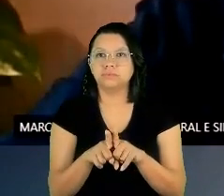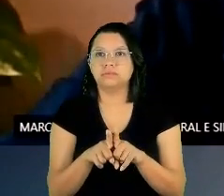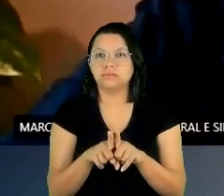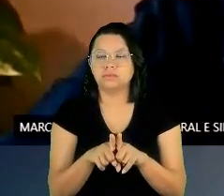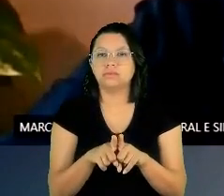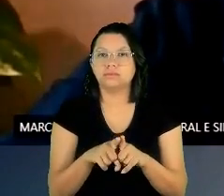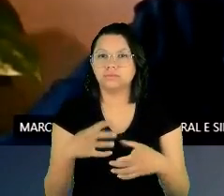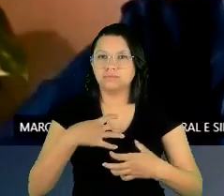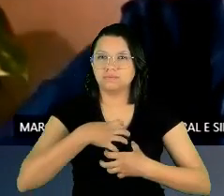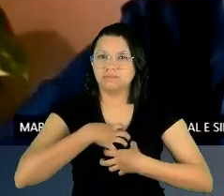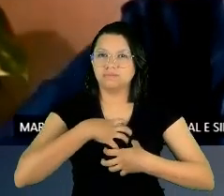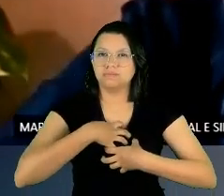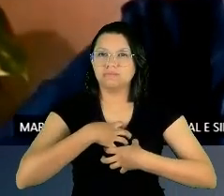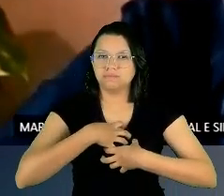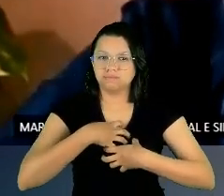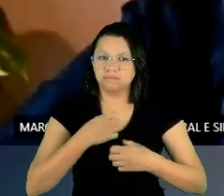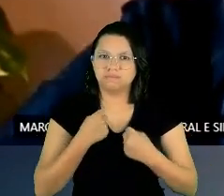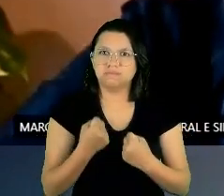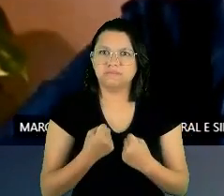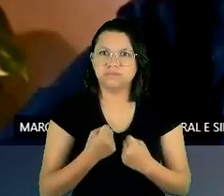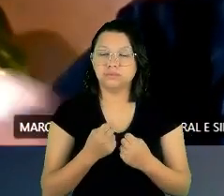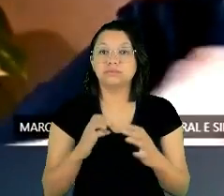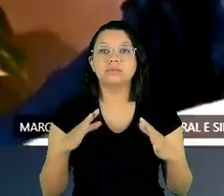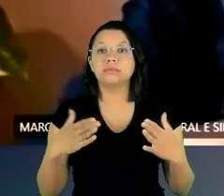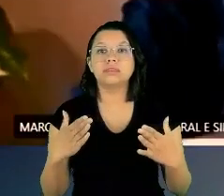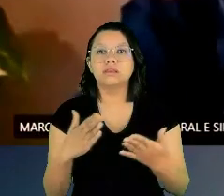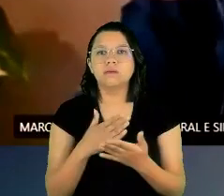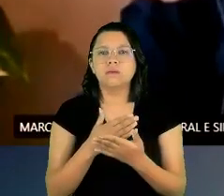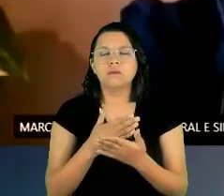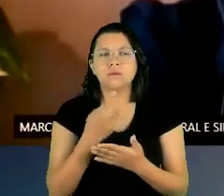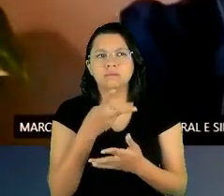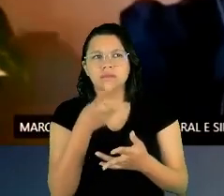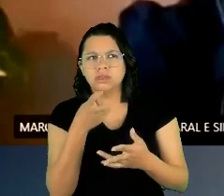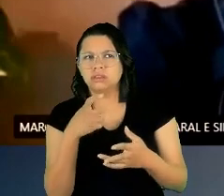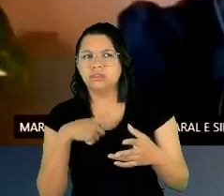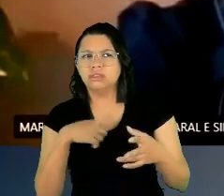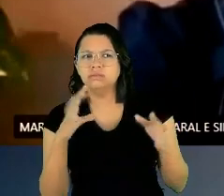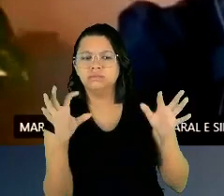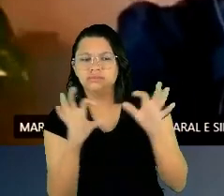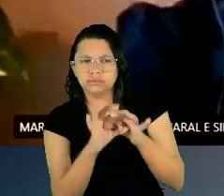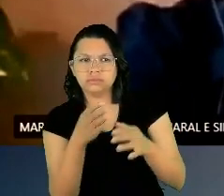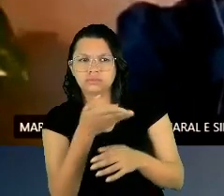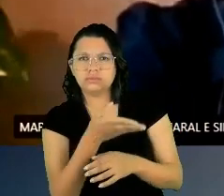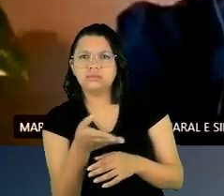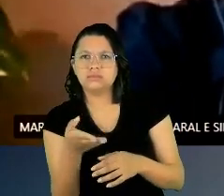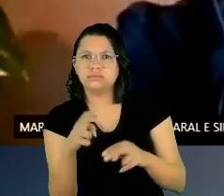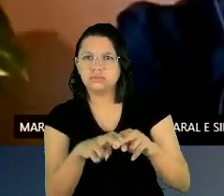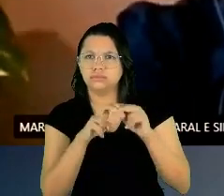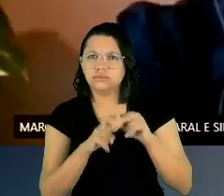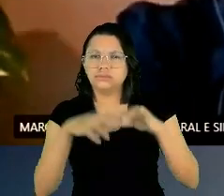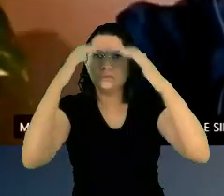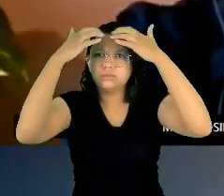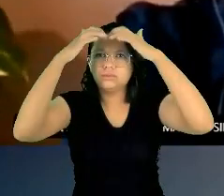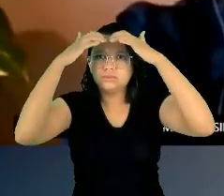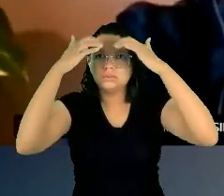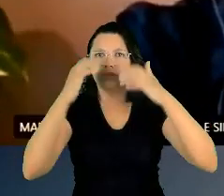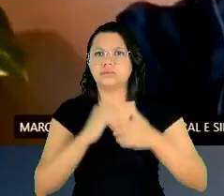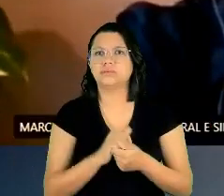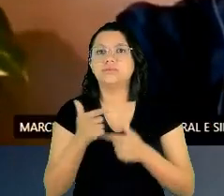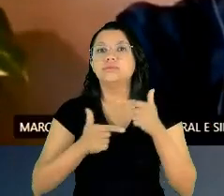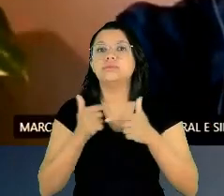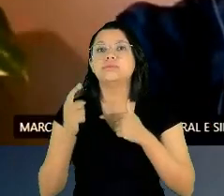ou a impulsividade muito acentuada. Então eles começaram a ver que tinha alguma coisa ligada aí à